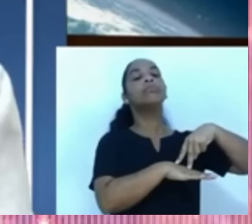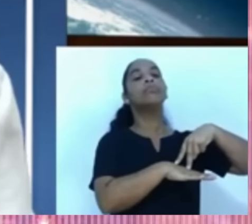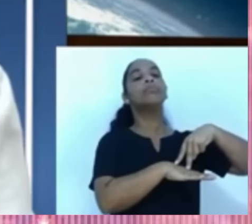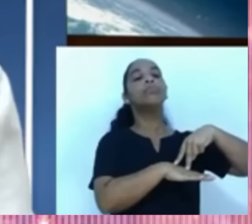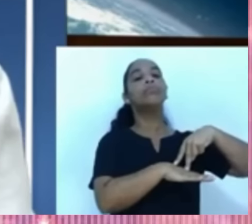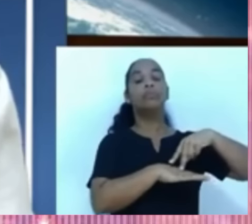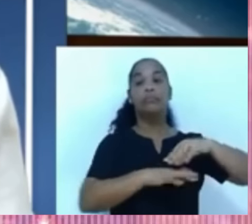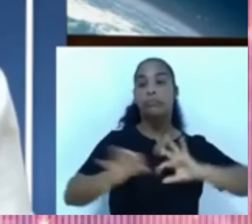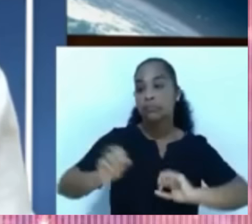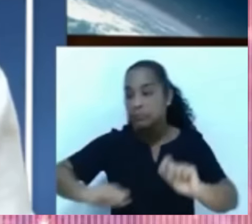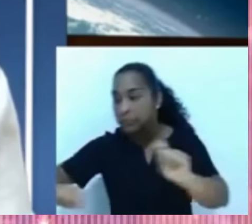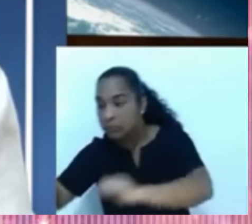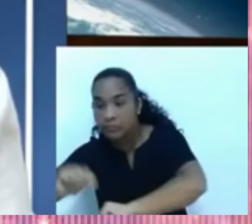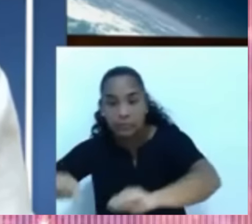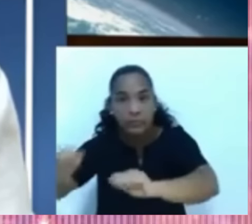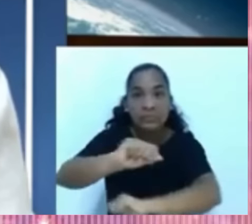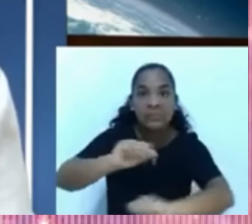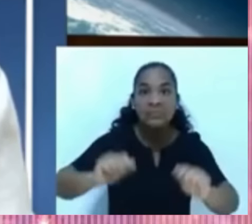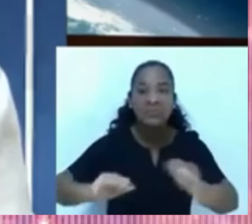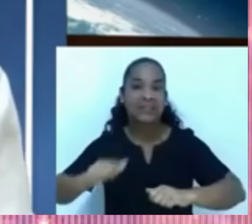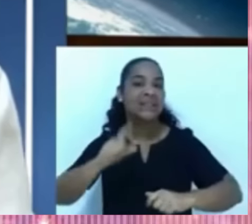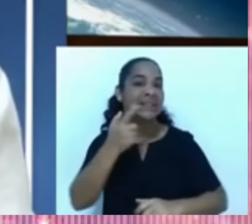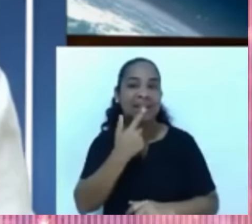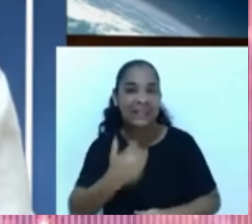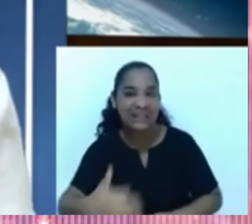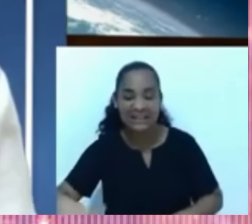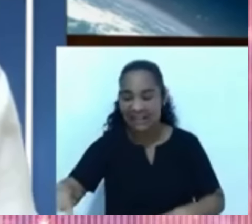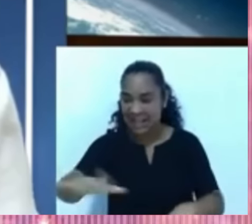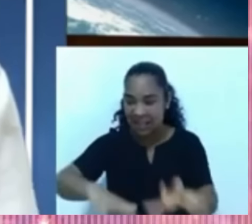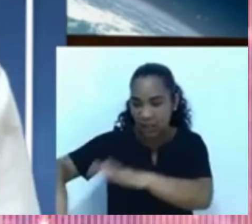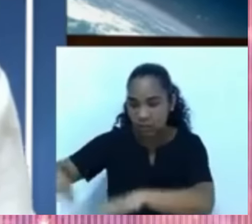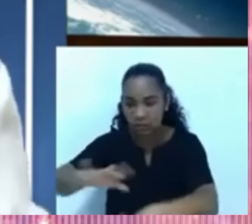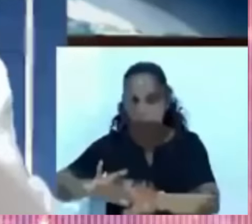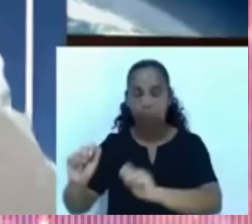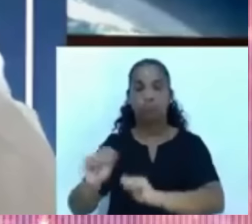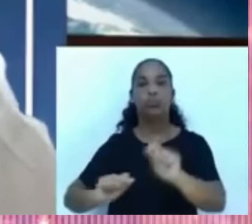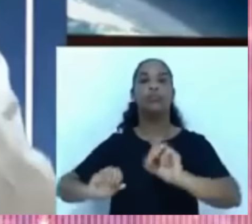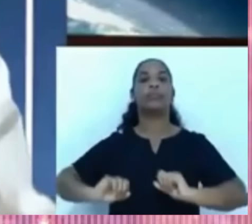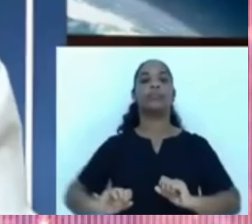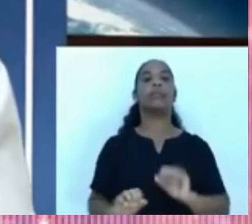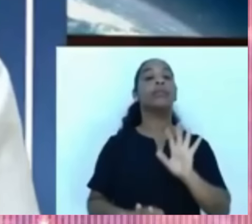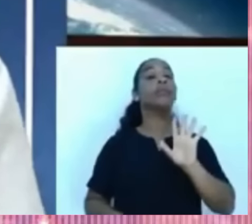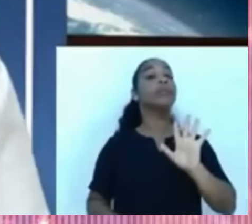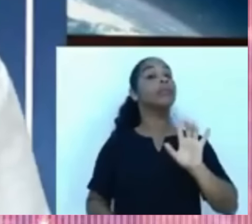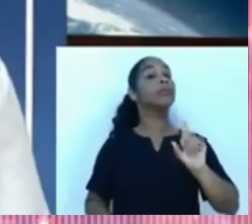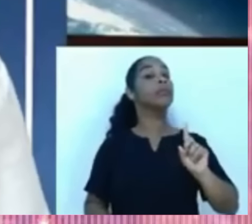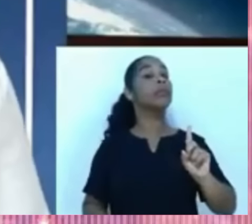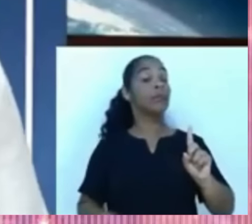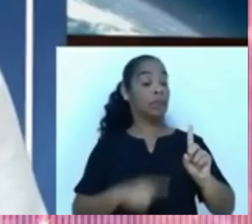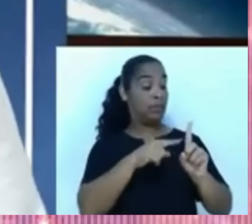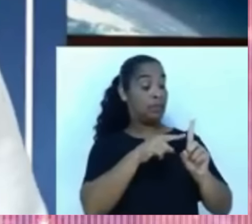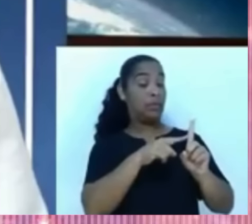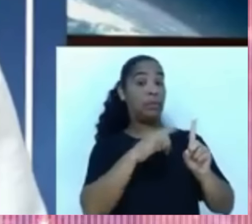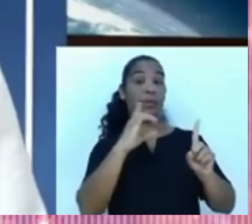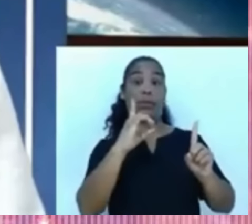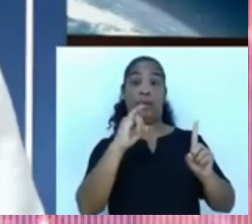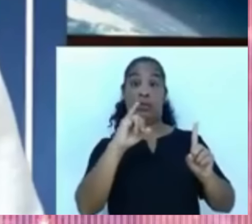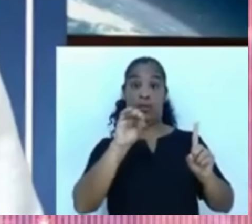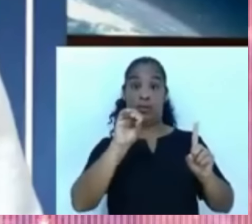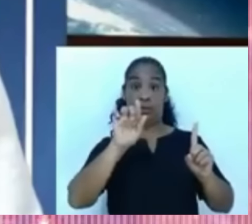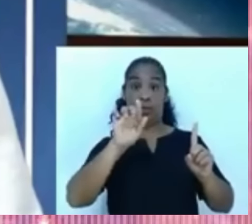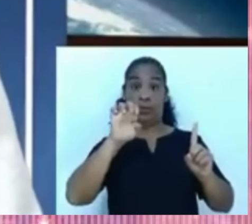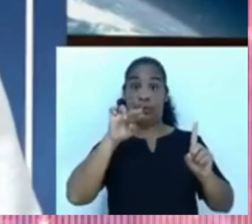cena tiraram o sangue colocando nova areia e ele pediu para dar um sinal mandou